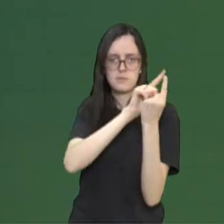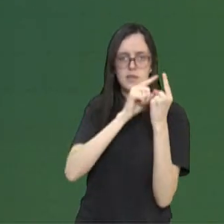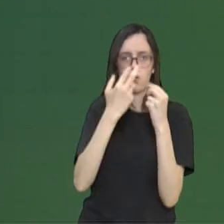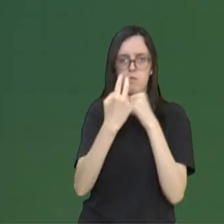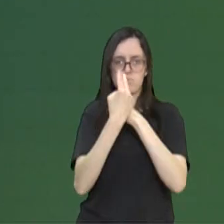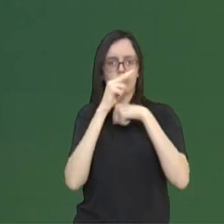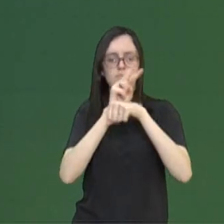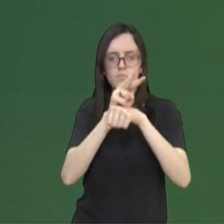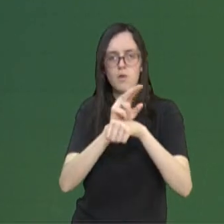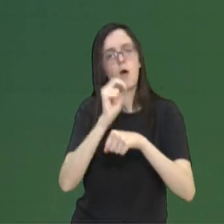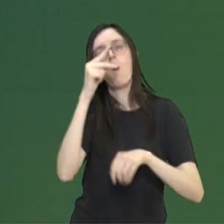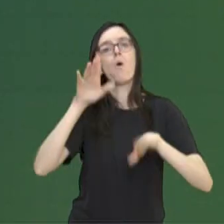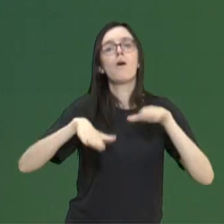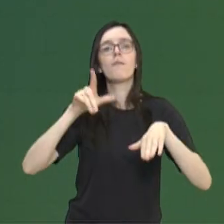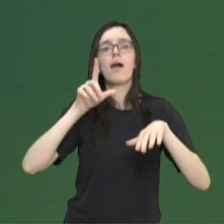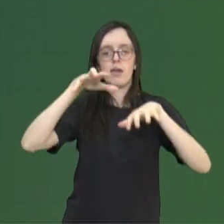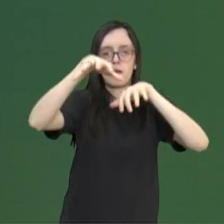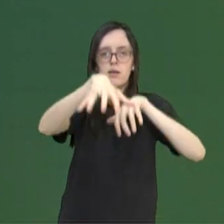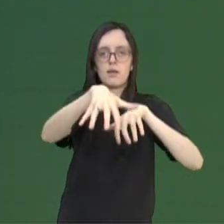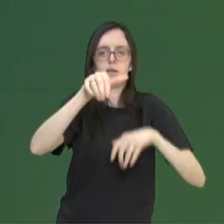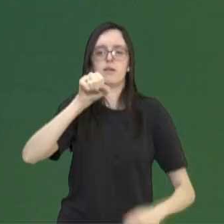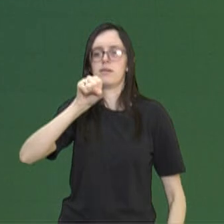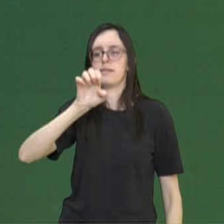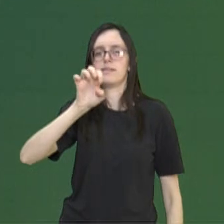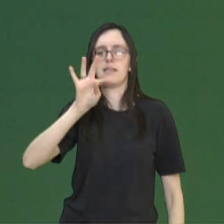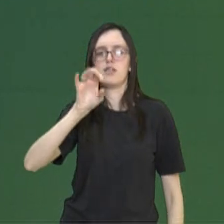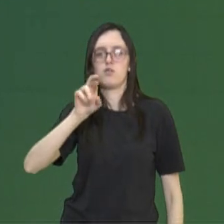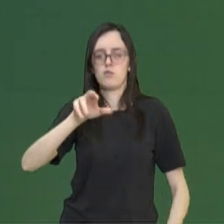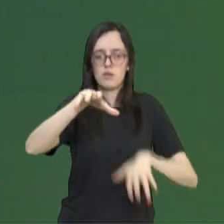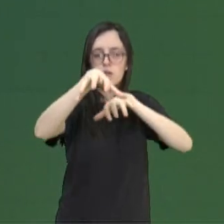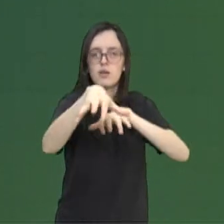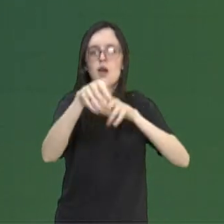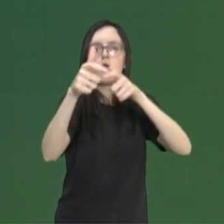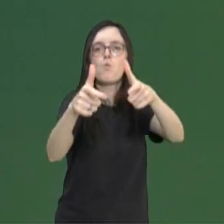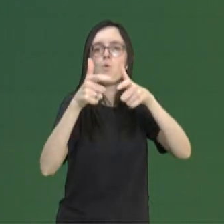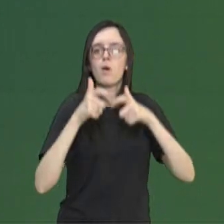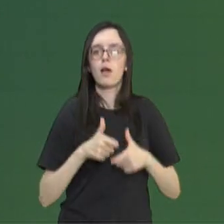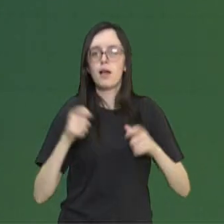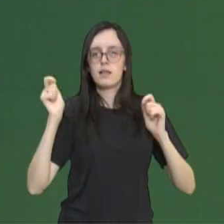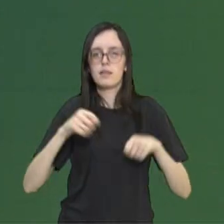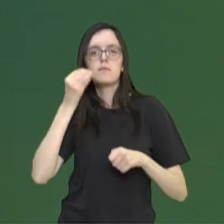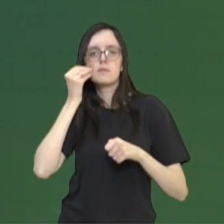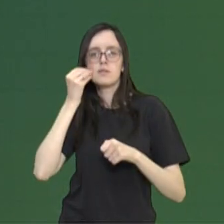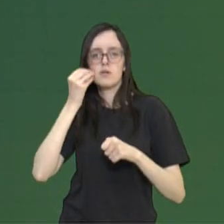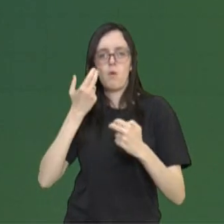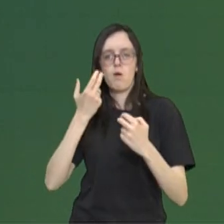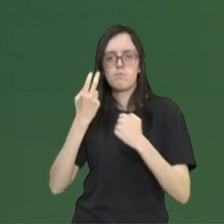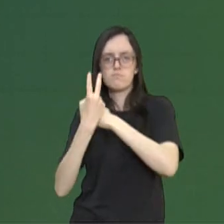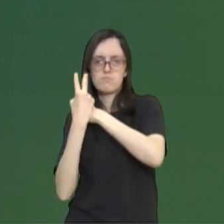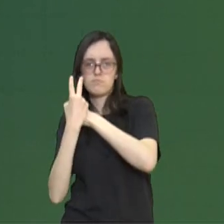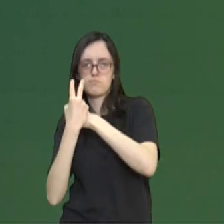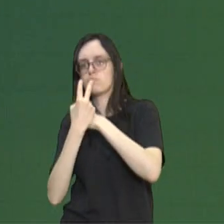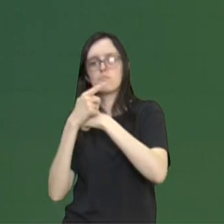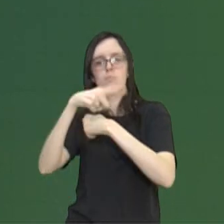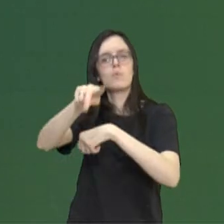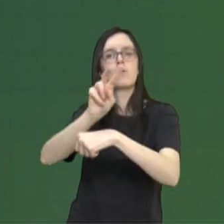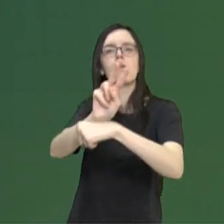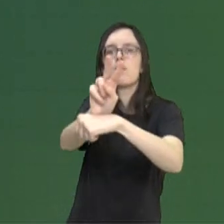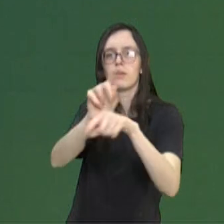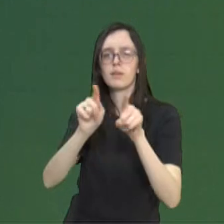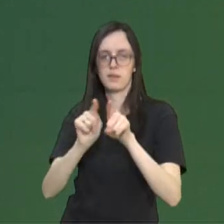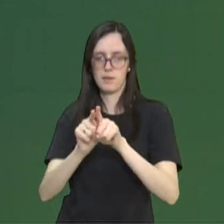modalidades, existe esse sistema que faz com que a gente defenda a nossa equipe. Ela pode ser homem a homem, como a